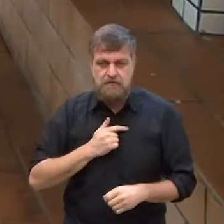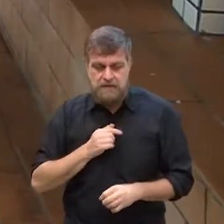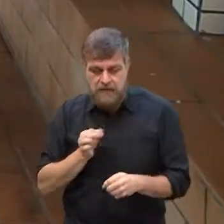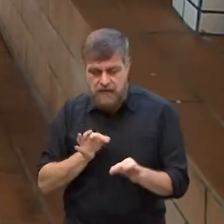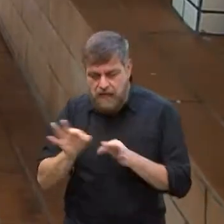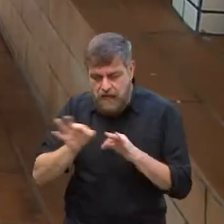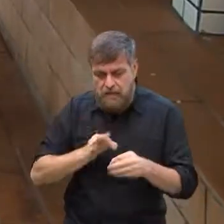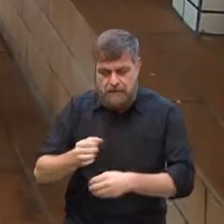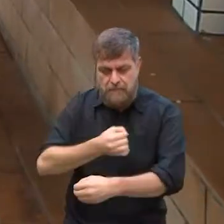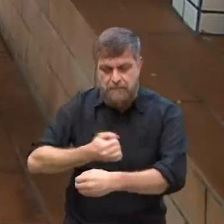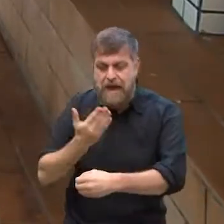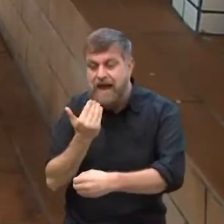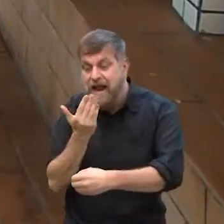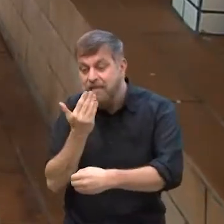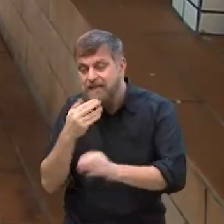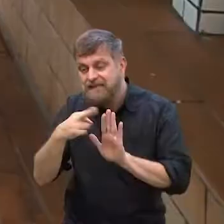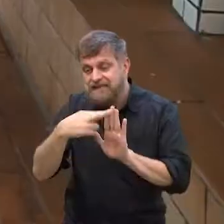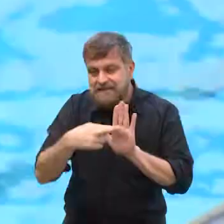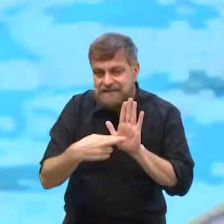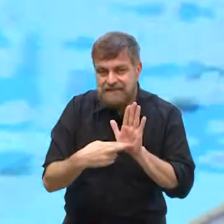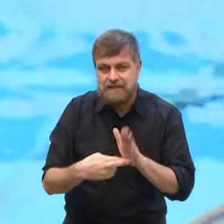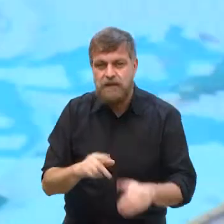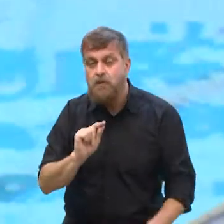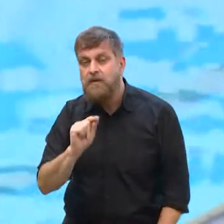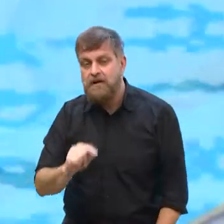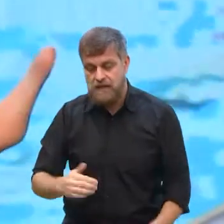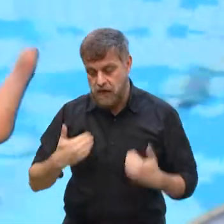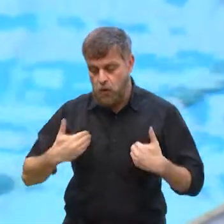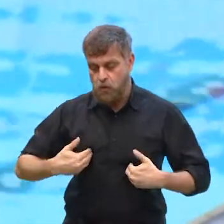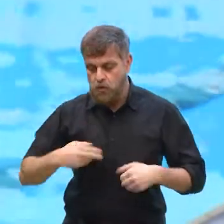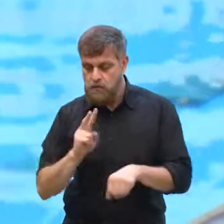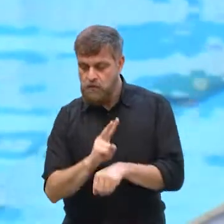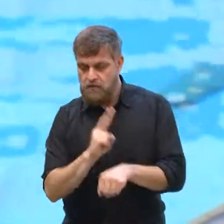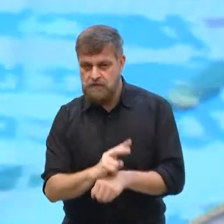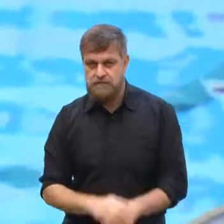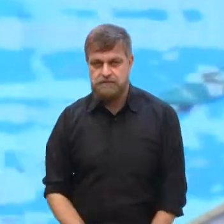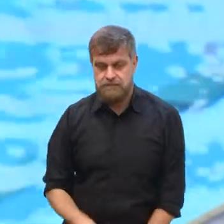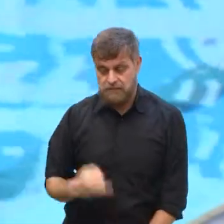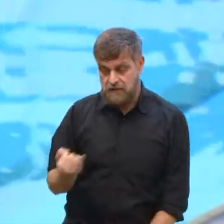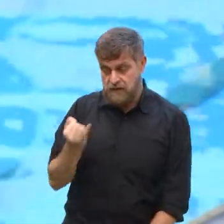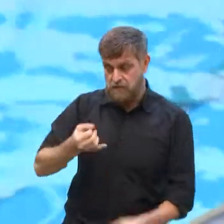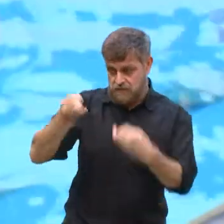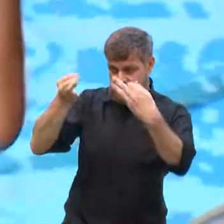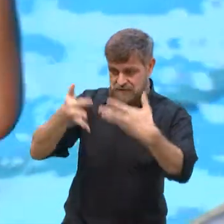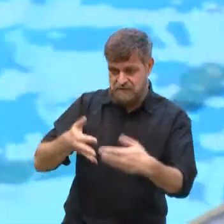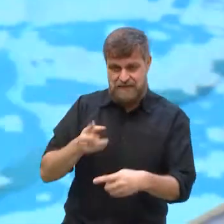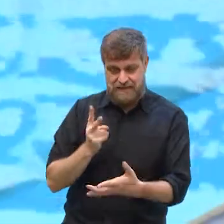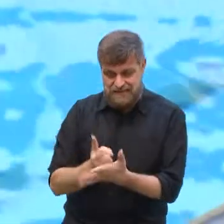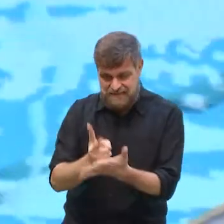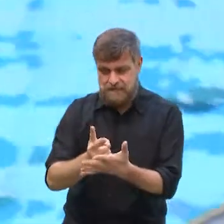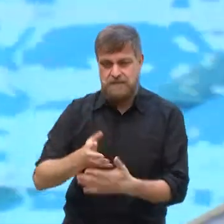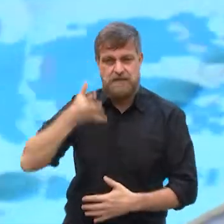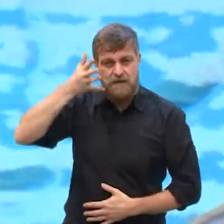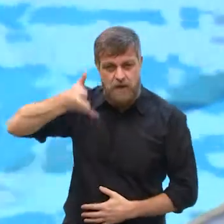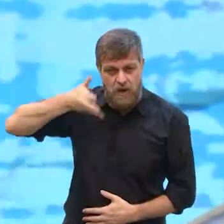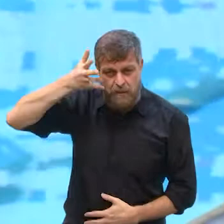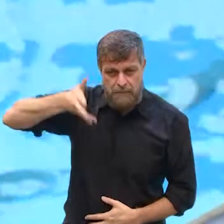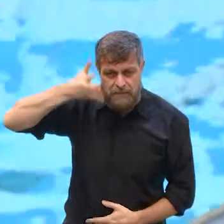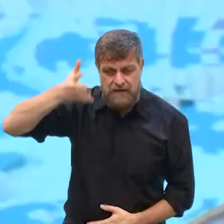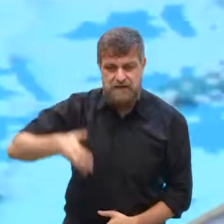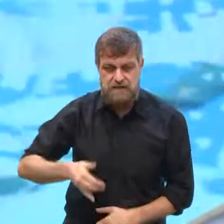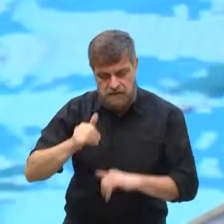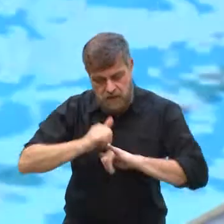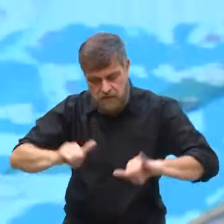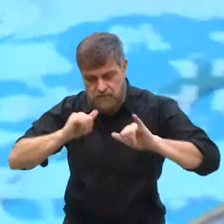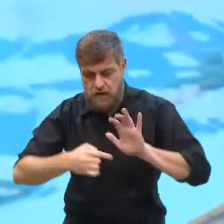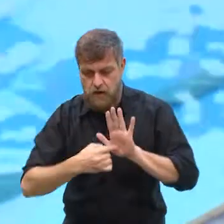tem preparador físico? Como é que é a equipe que está com você? Olha, isso é muito bacana a gente colocar, né? E sempre que eu dou palestras, eu acabo,